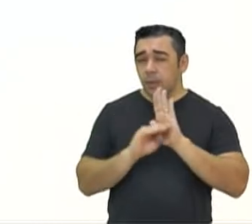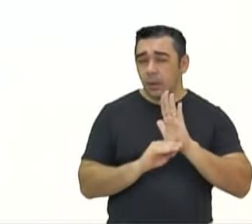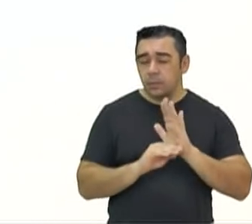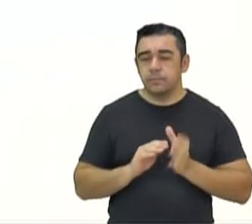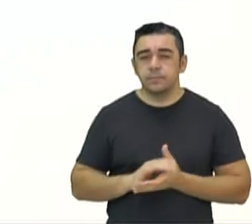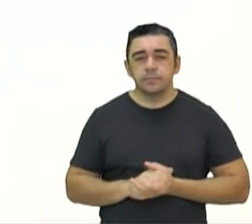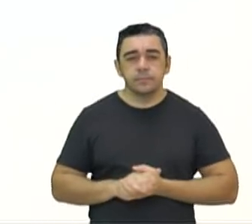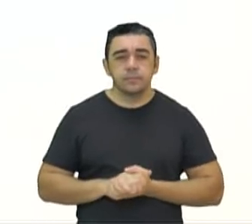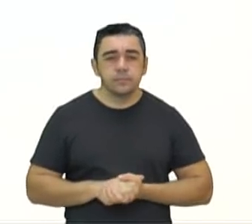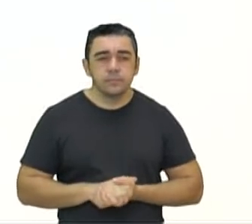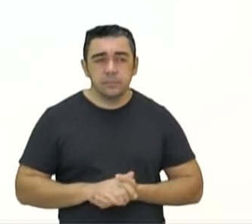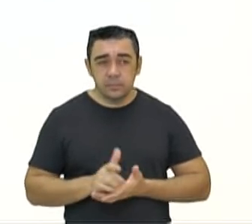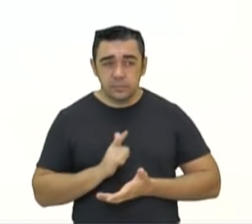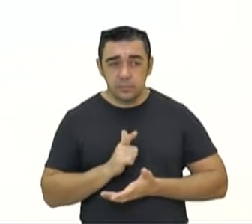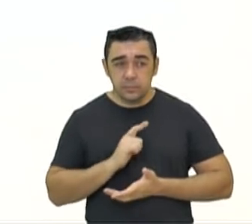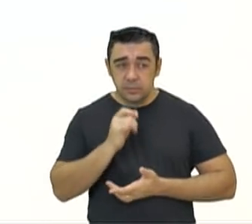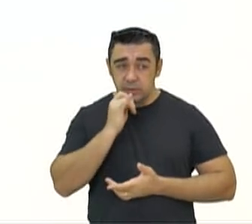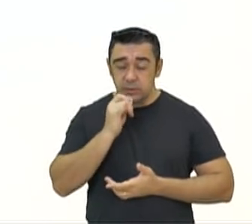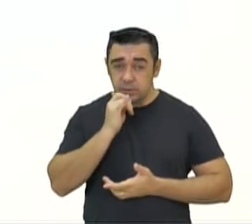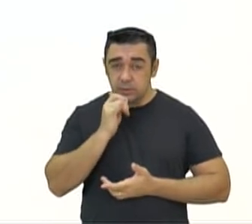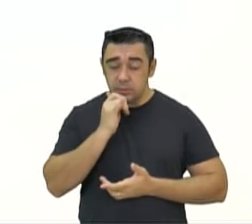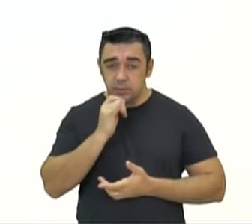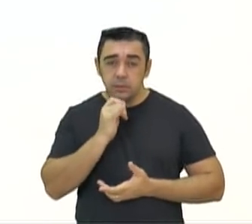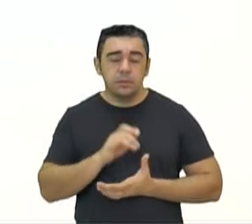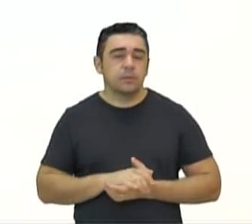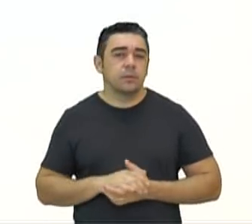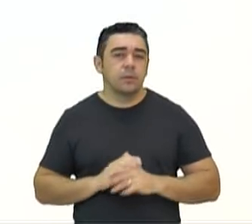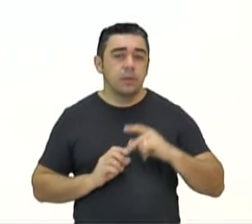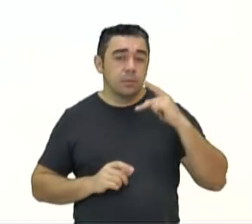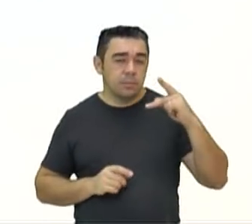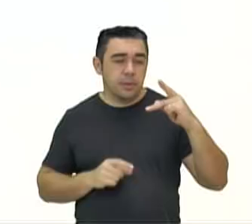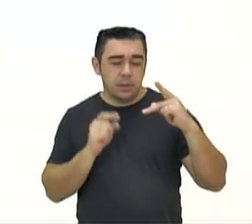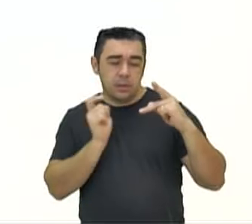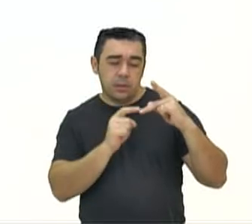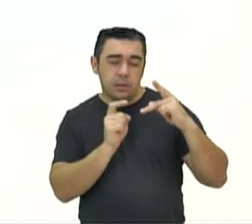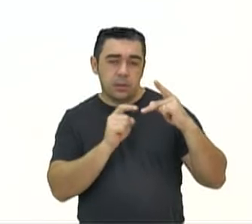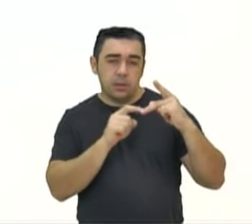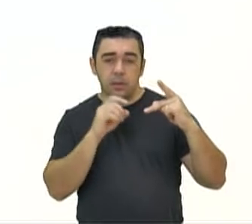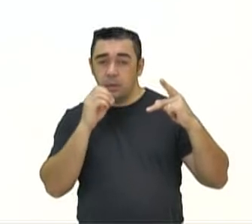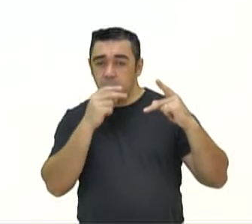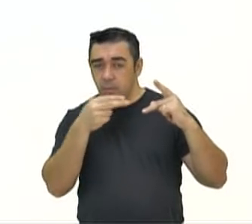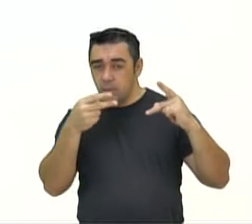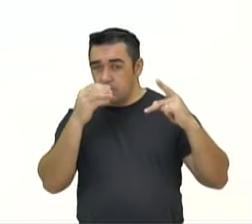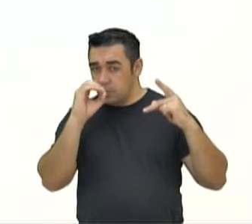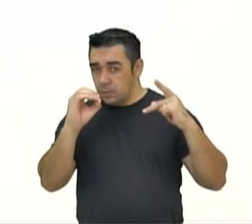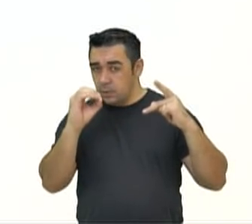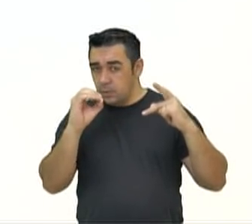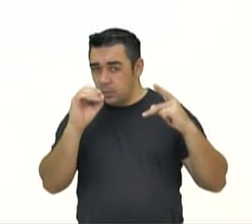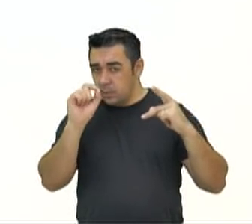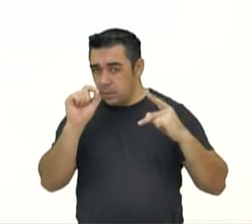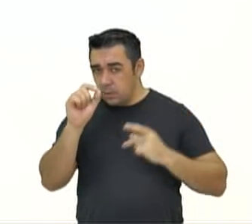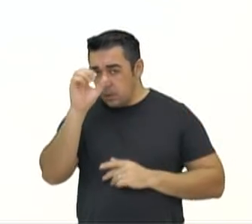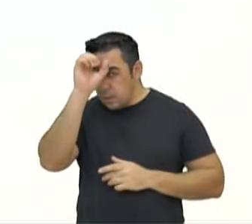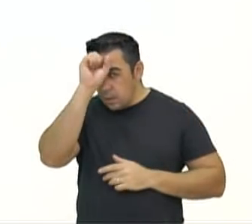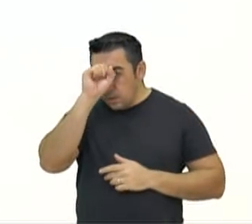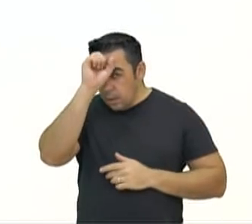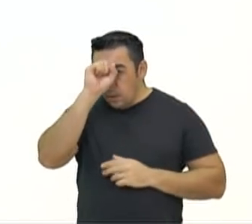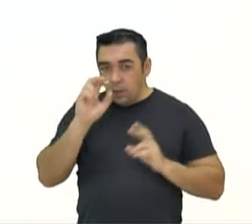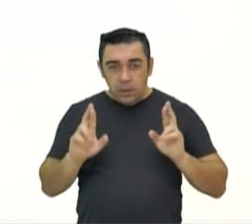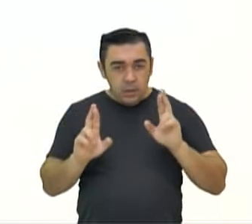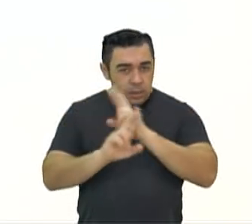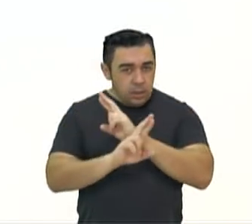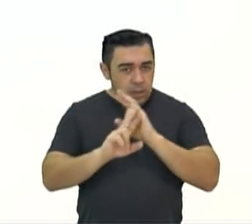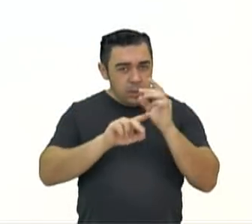temos aqui, quando o nosso P é igual a 0. Então, a gente aprendendo essas relações, esses